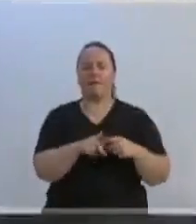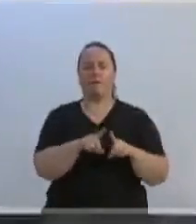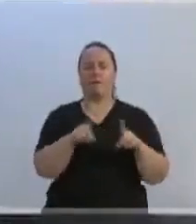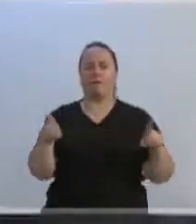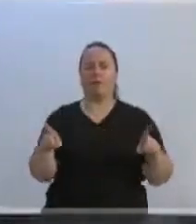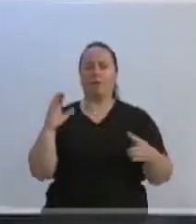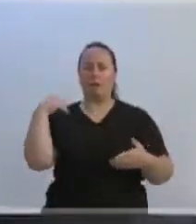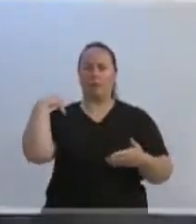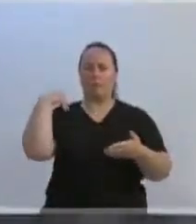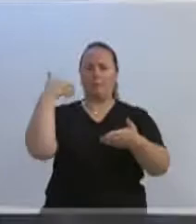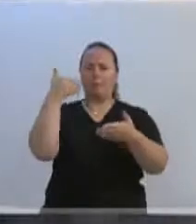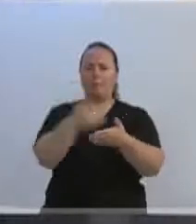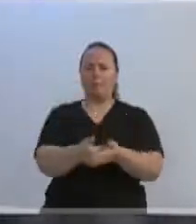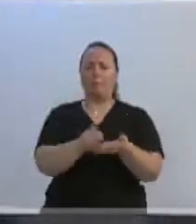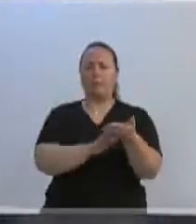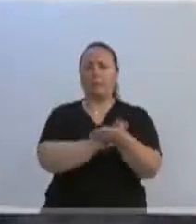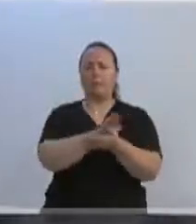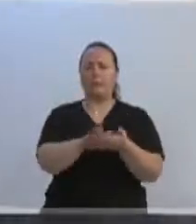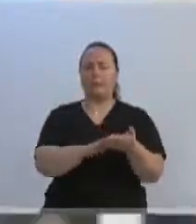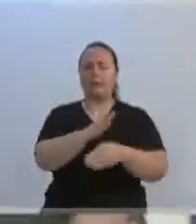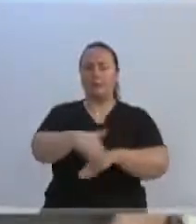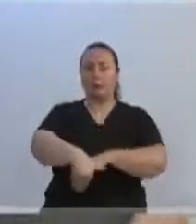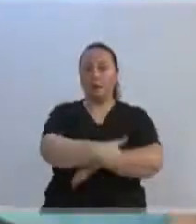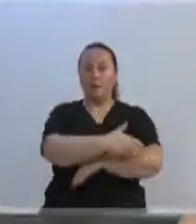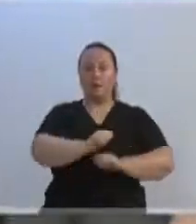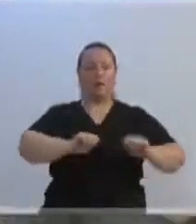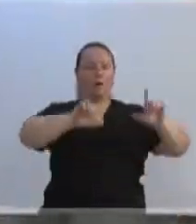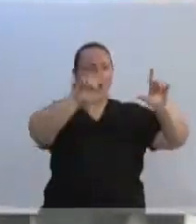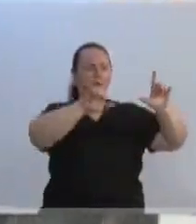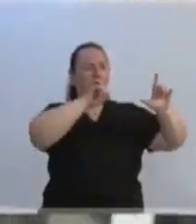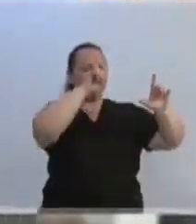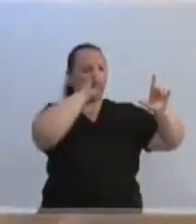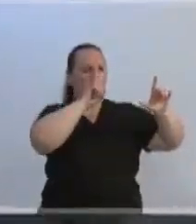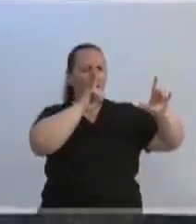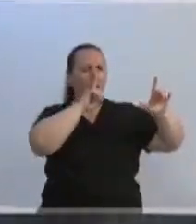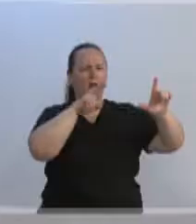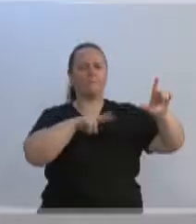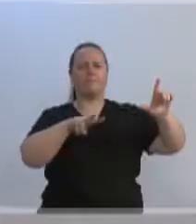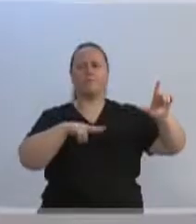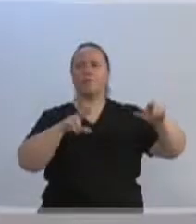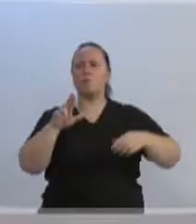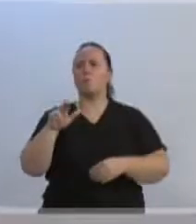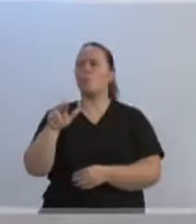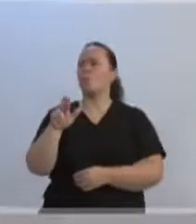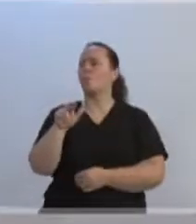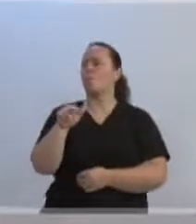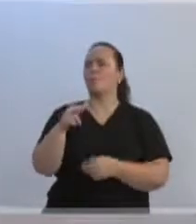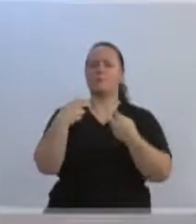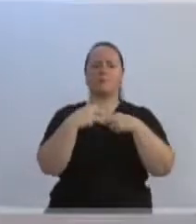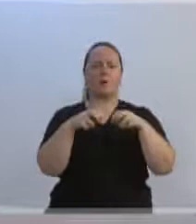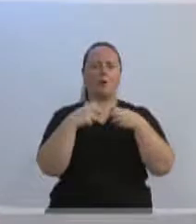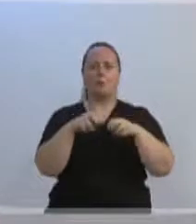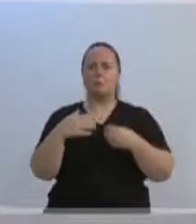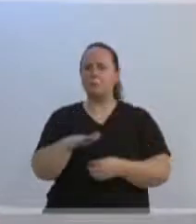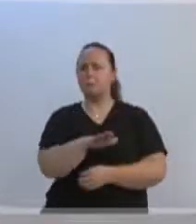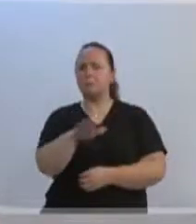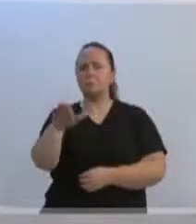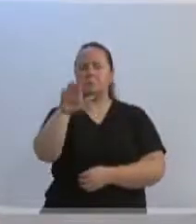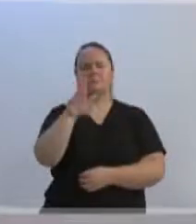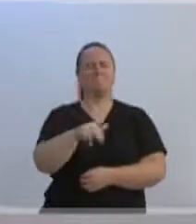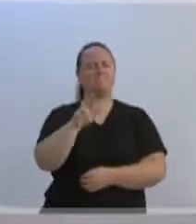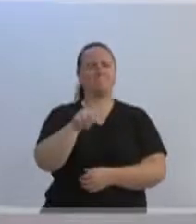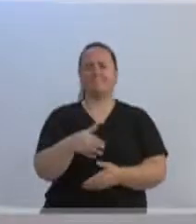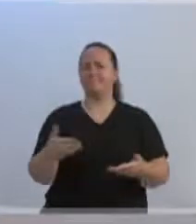comunidade onde nenhuma rua de placa amarela ficou verde onde quando chove o ônibus não sobe enfim não leve a mal prefeito líder do